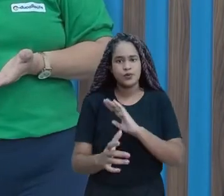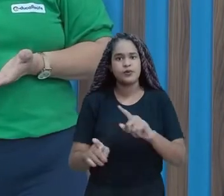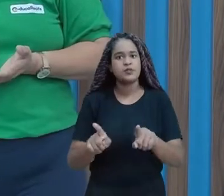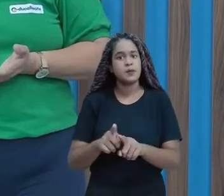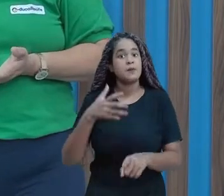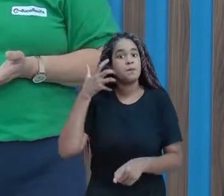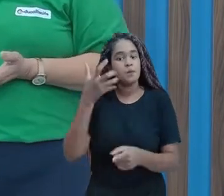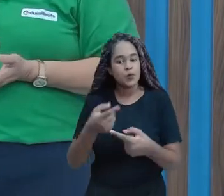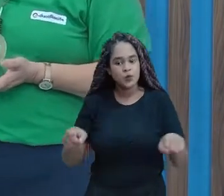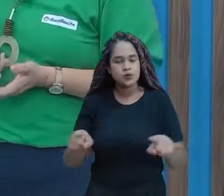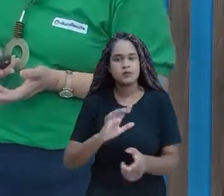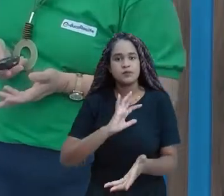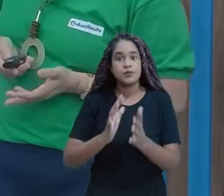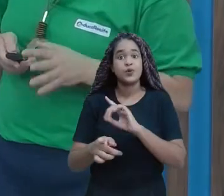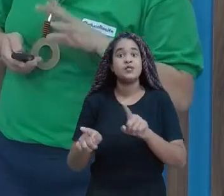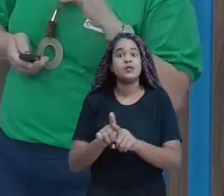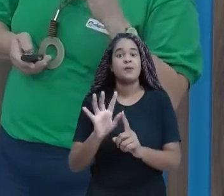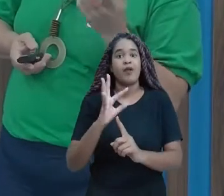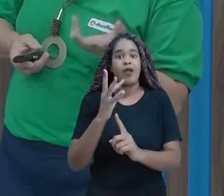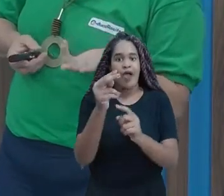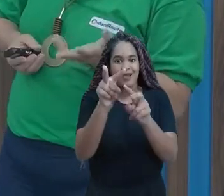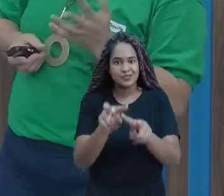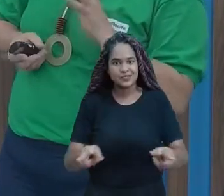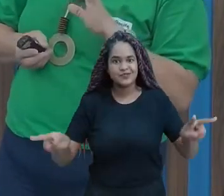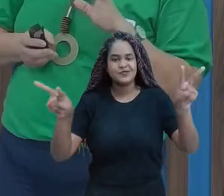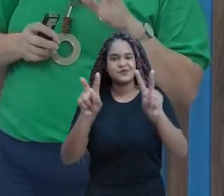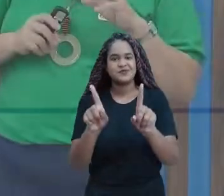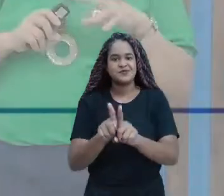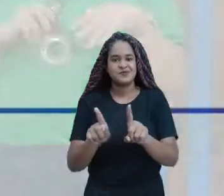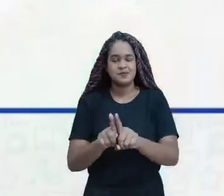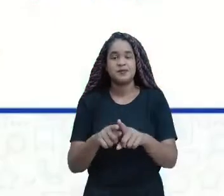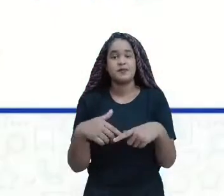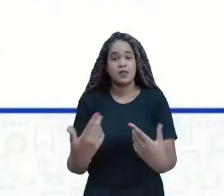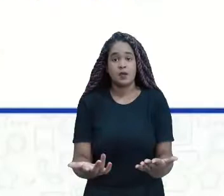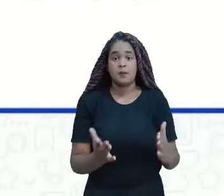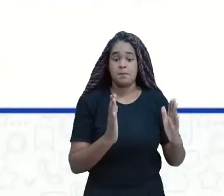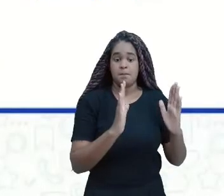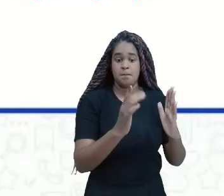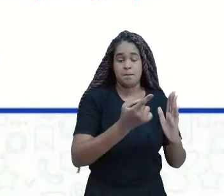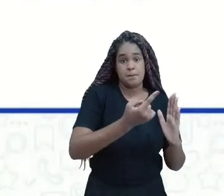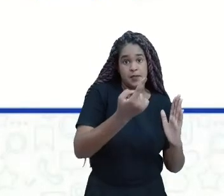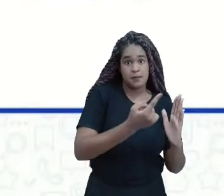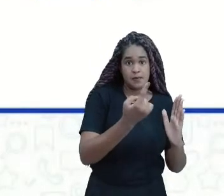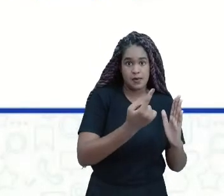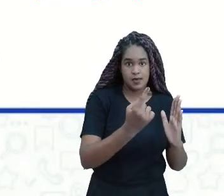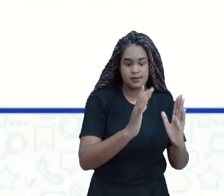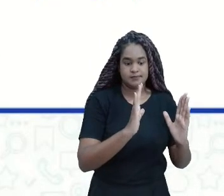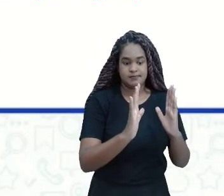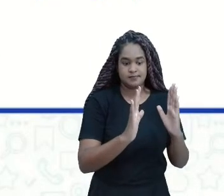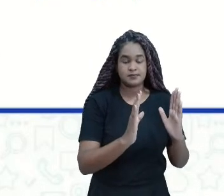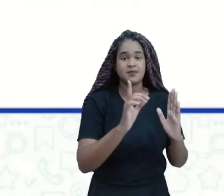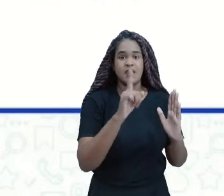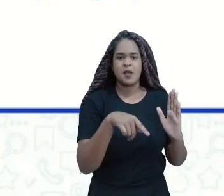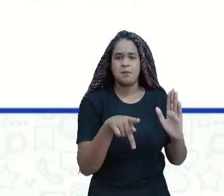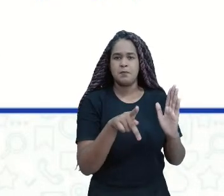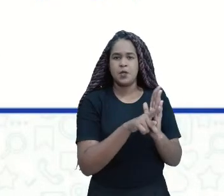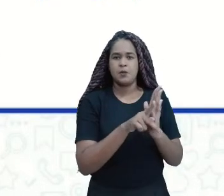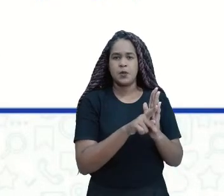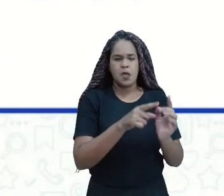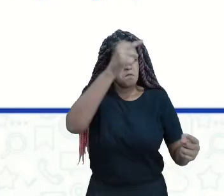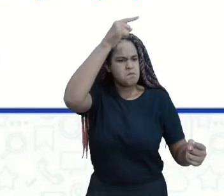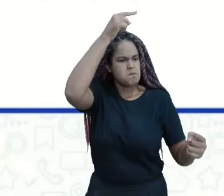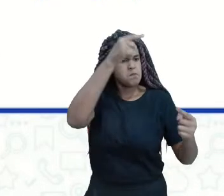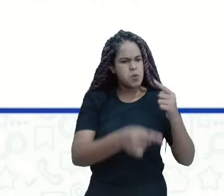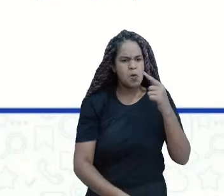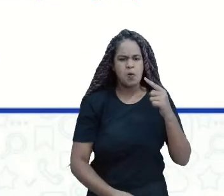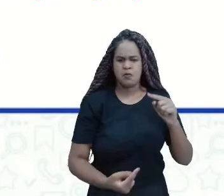artes visuais, tá certo? Então, ele teve as 3 fases. A primeira fase foi a chamada fase heróica, né? A fase de destruição, foi aquele momento onde